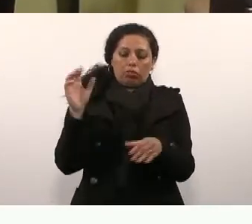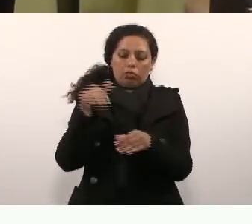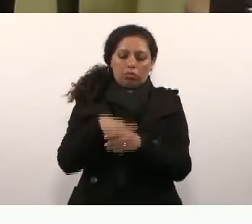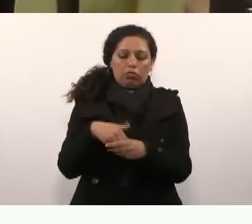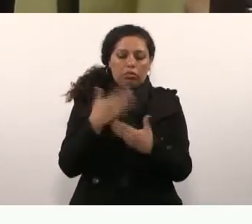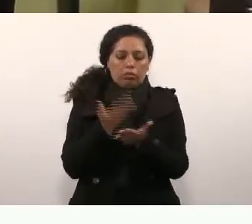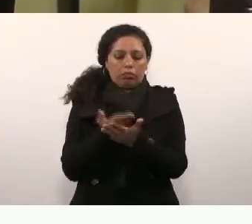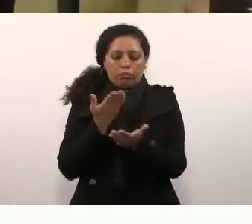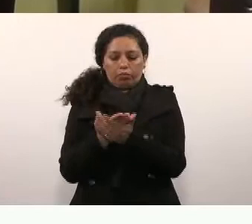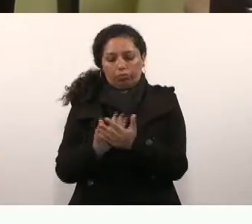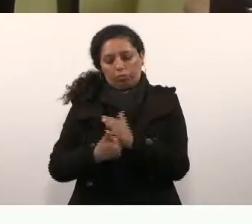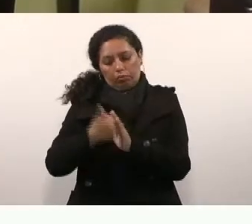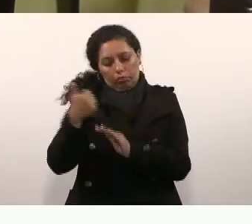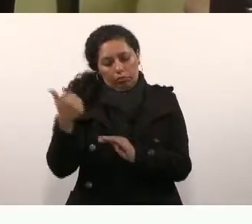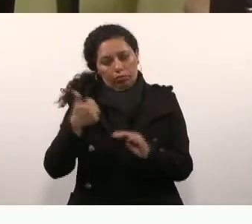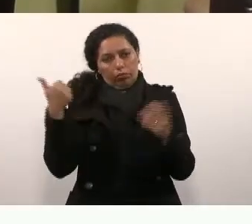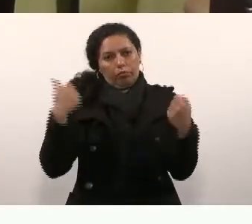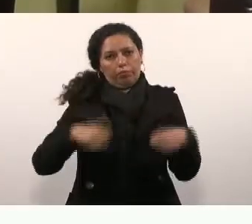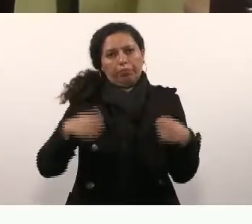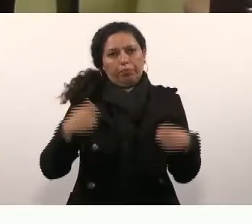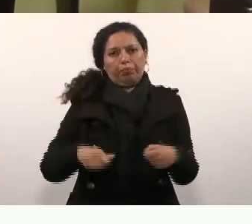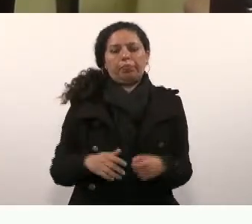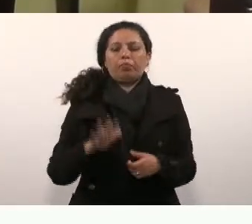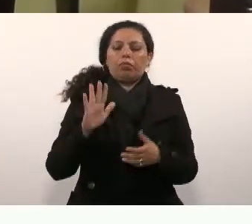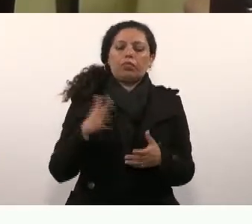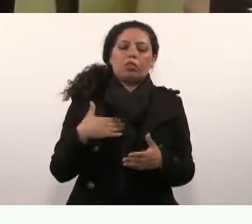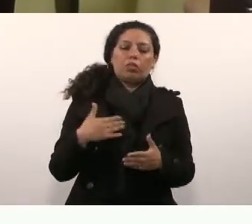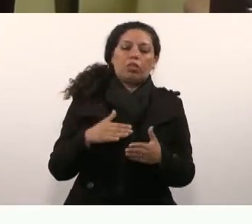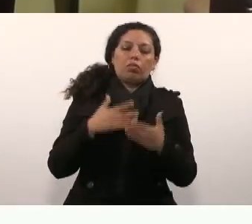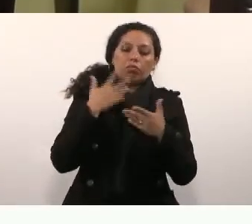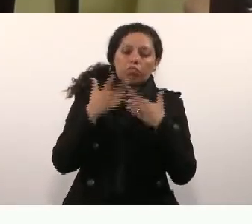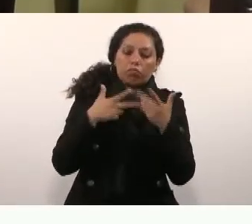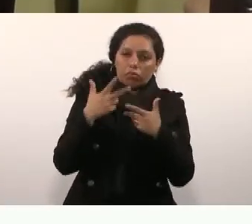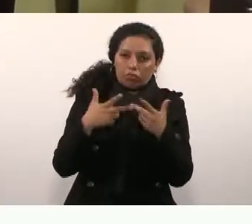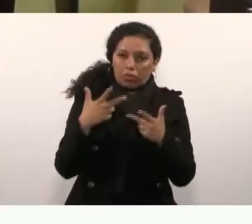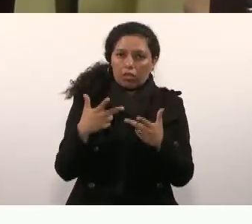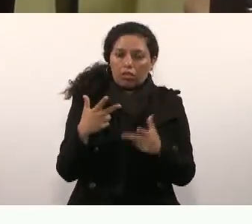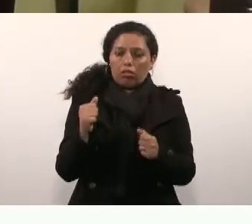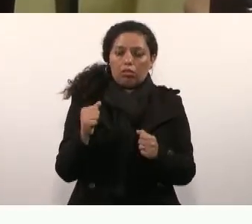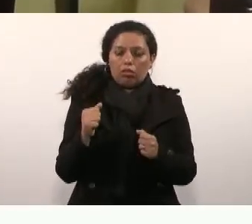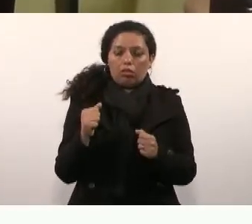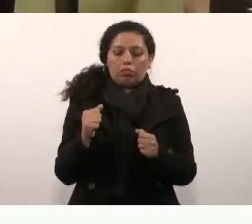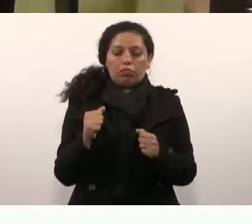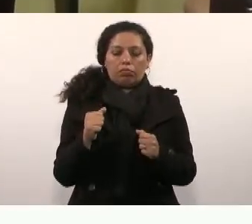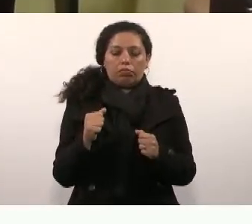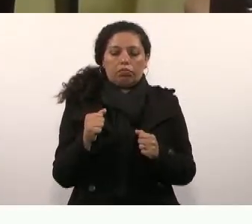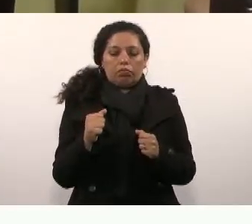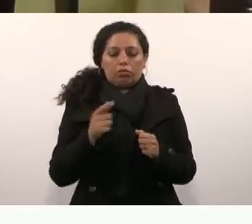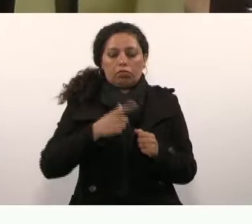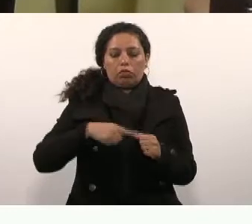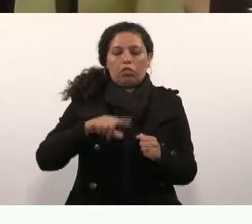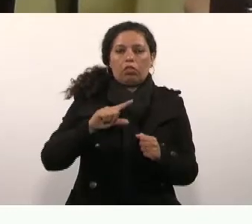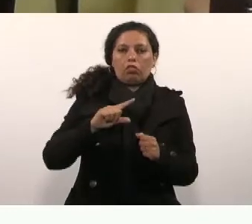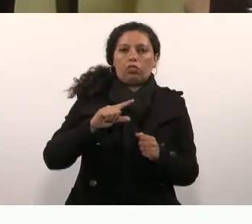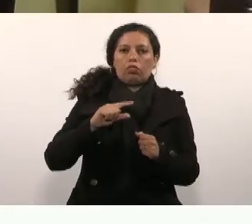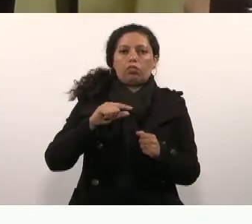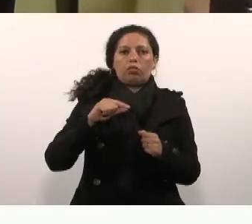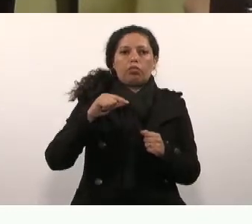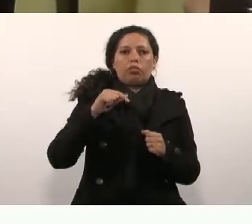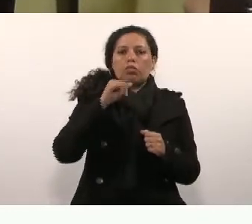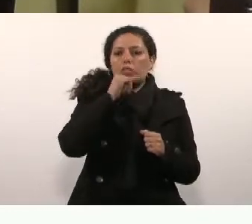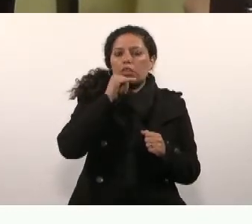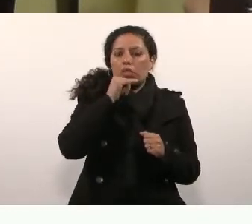melhor como isso funciona. Eu gostaria de fazer uma sugestão de repente, baixar em diligência para o Corpo de